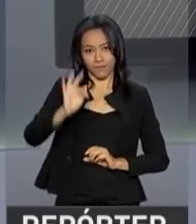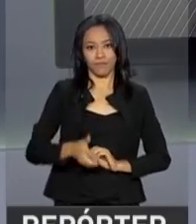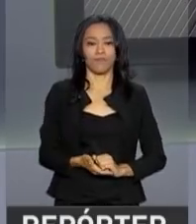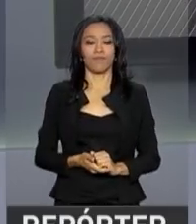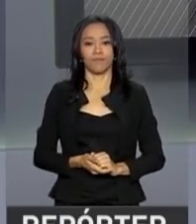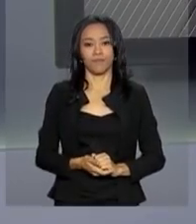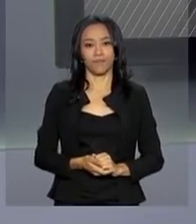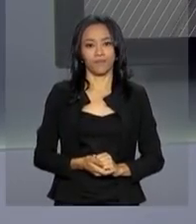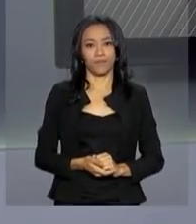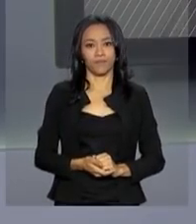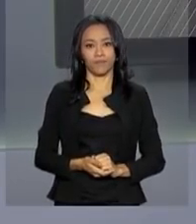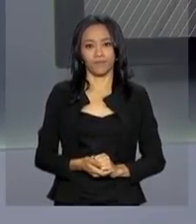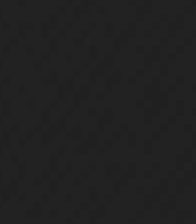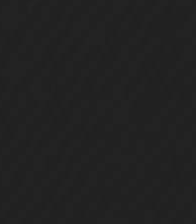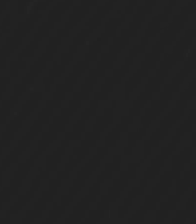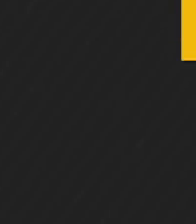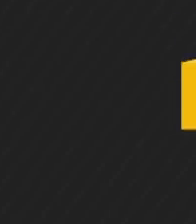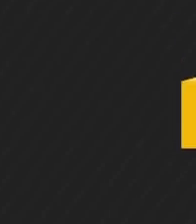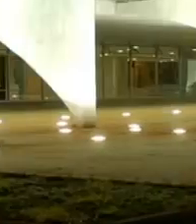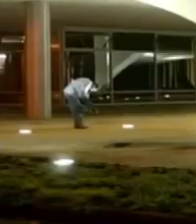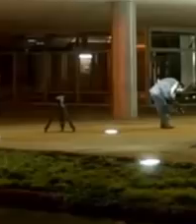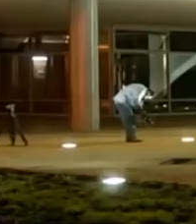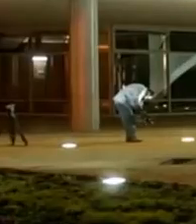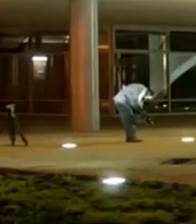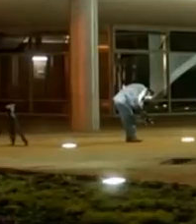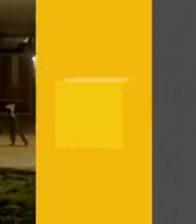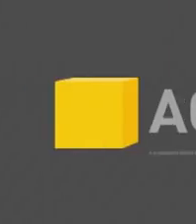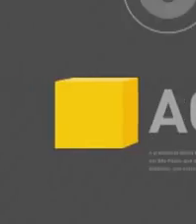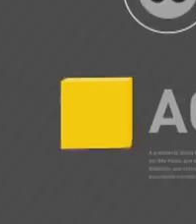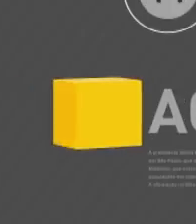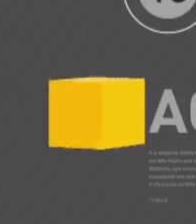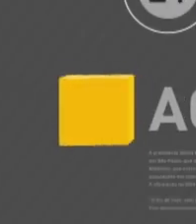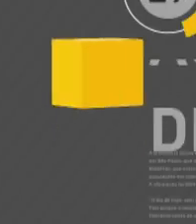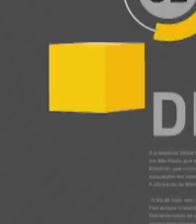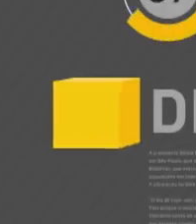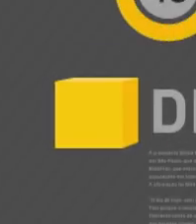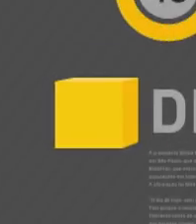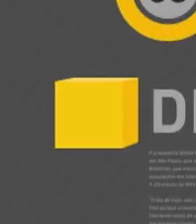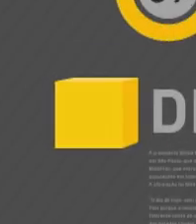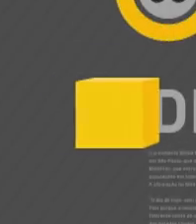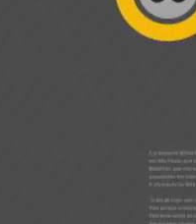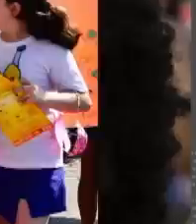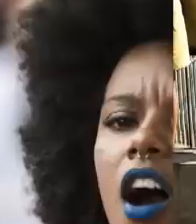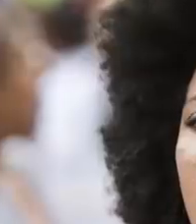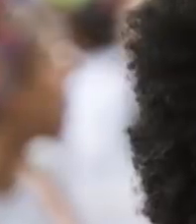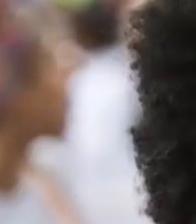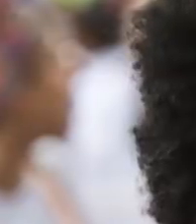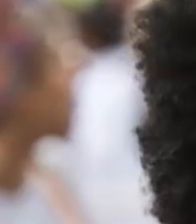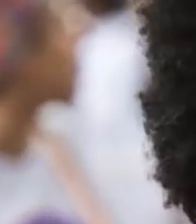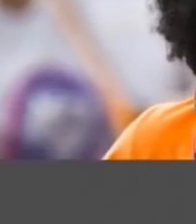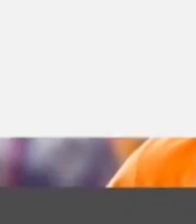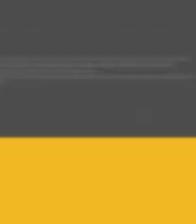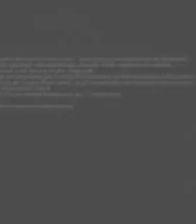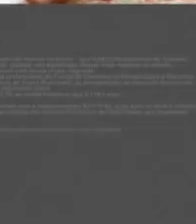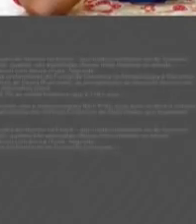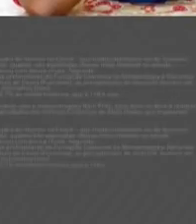Federal. Música